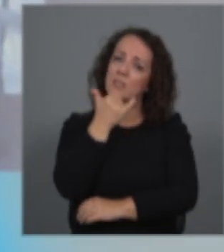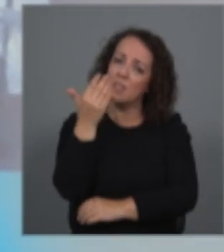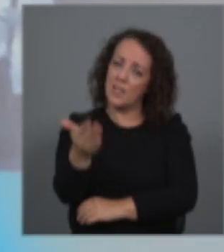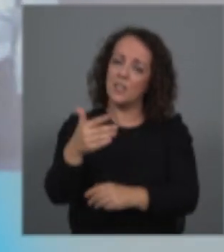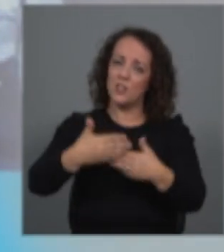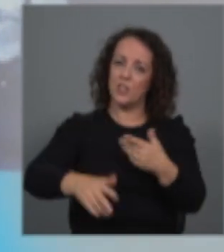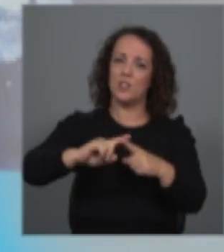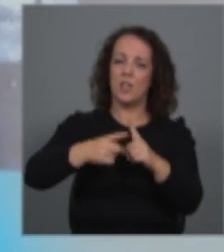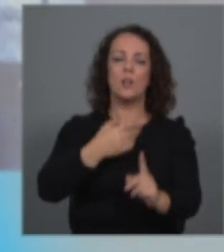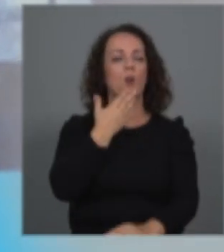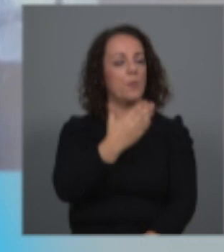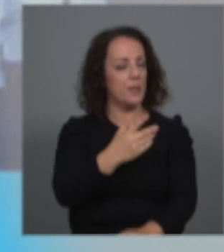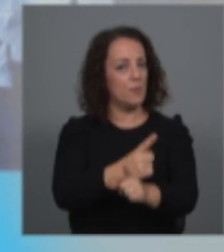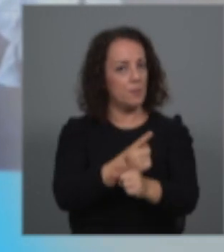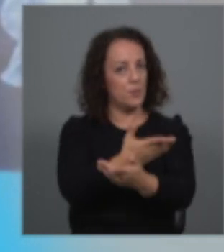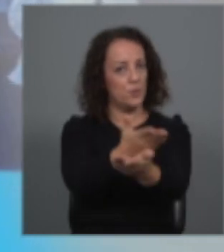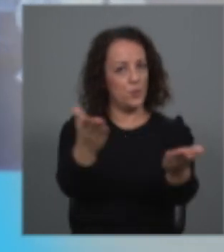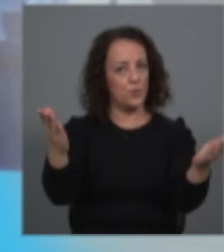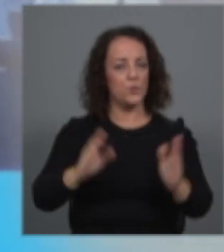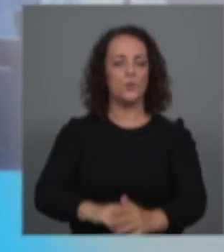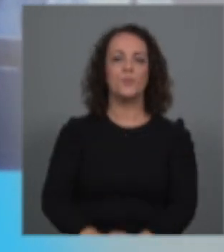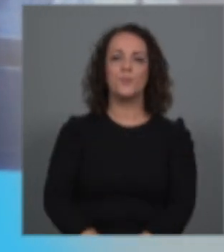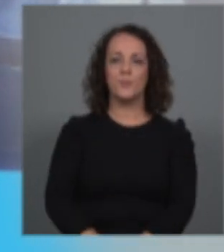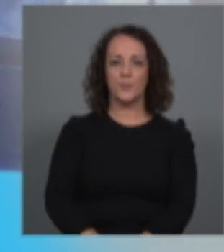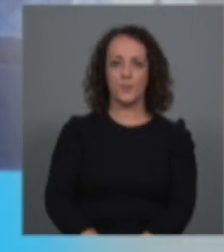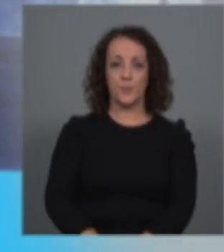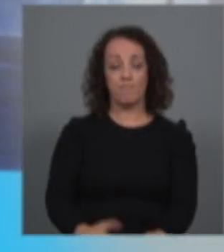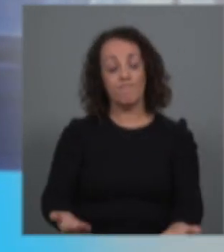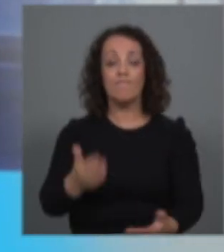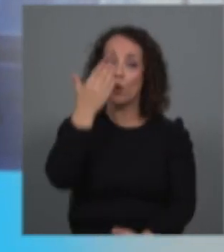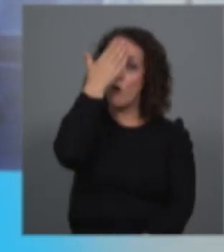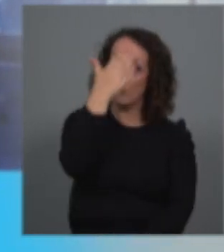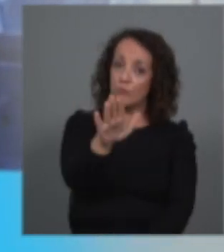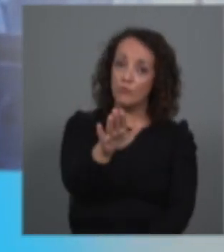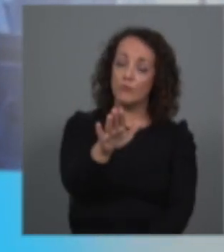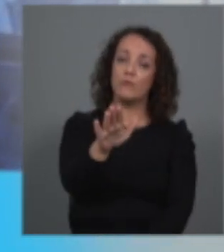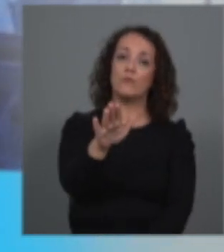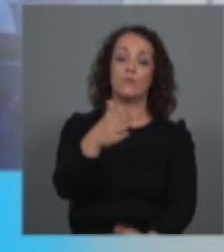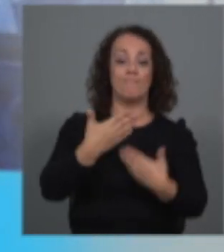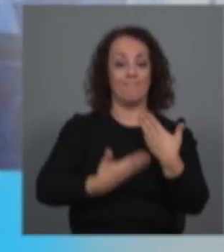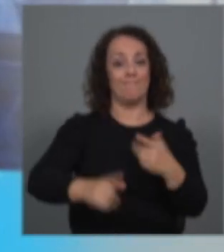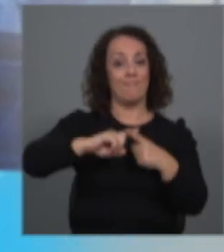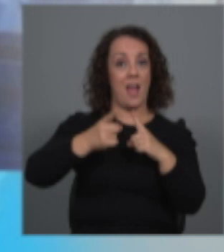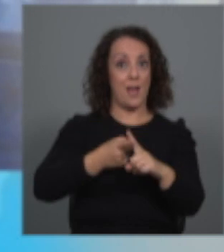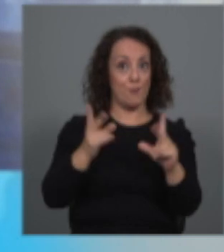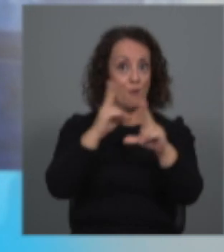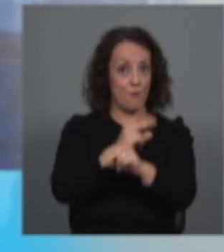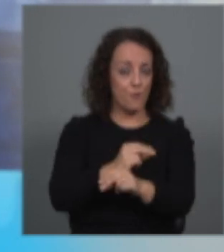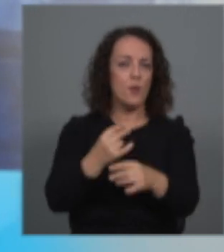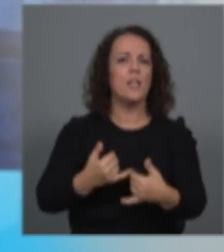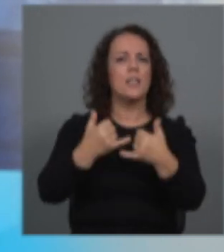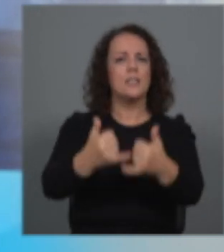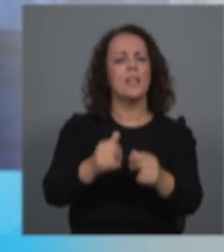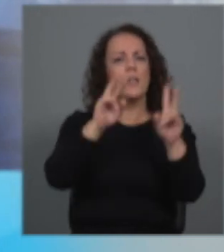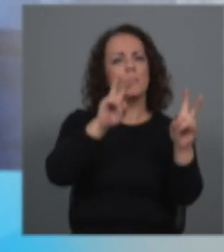ano. Obrigado também. Muito obrigado. Para todos os ouvintes. Uma proposta para o novo ano, seguindo as mensagens que